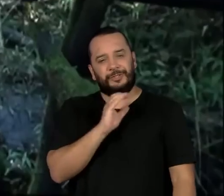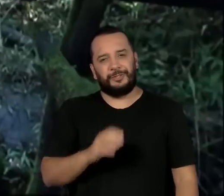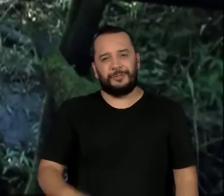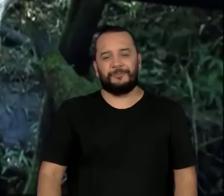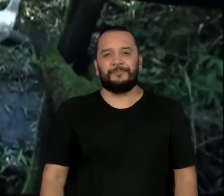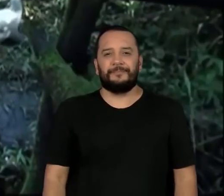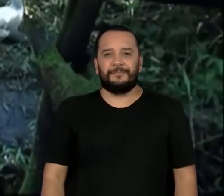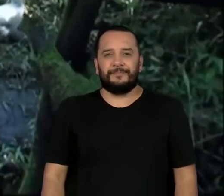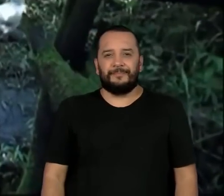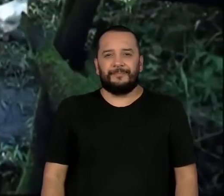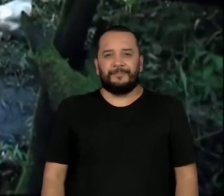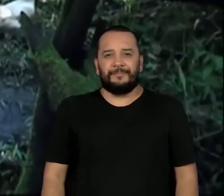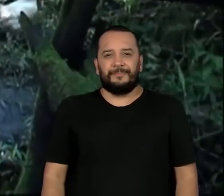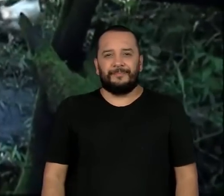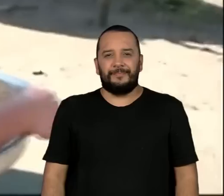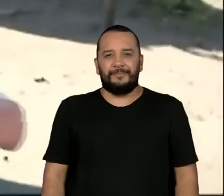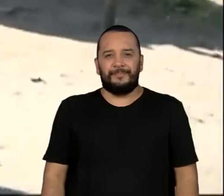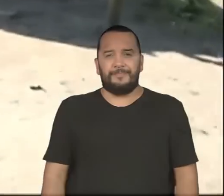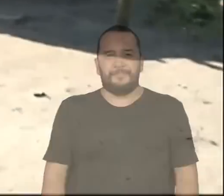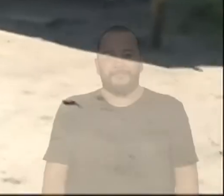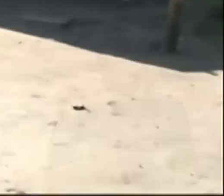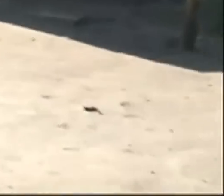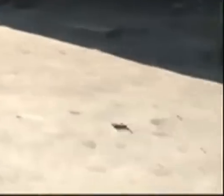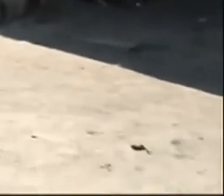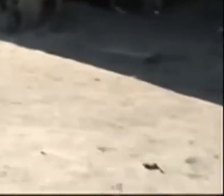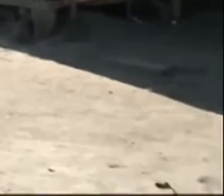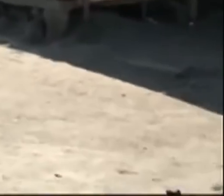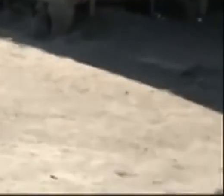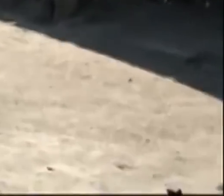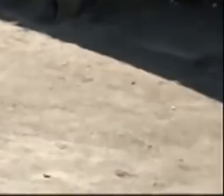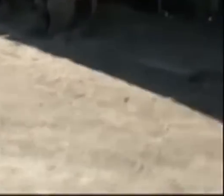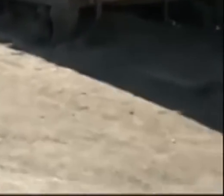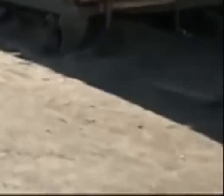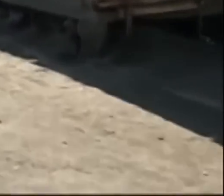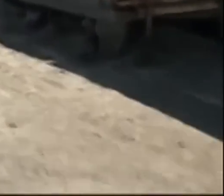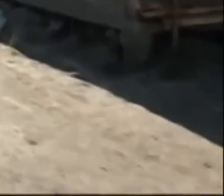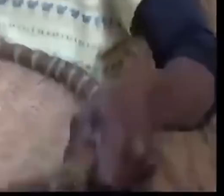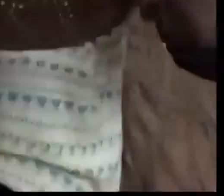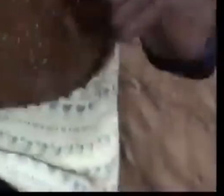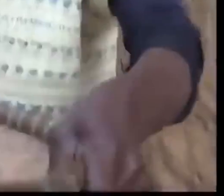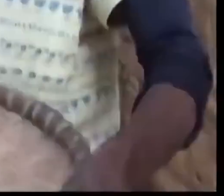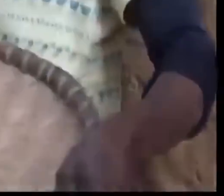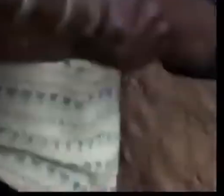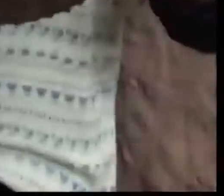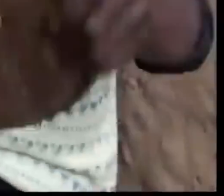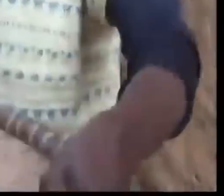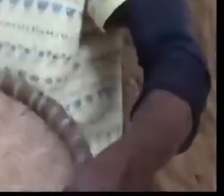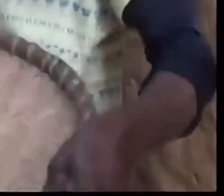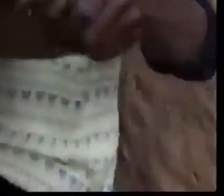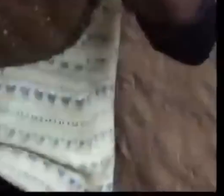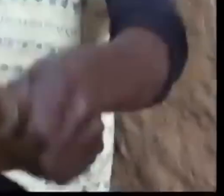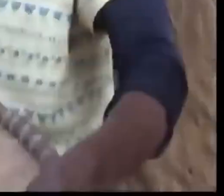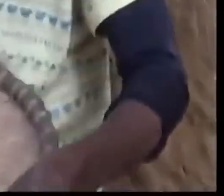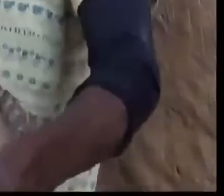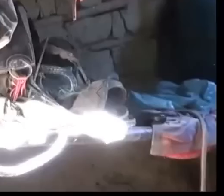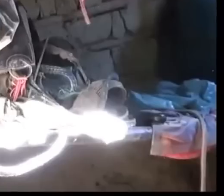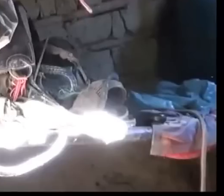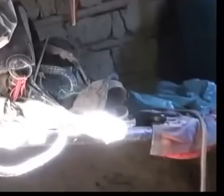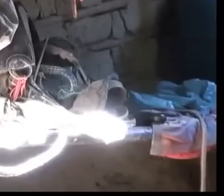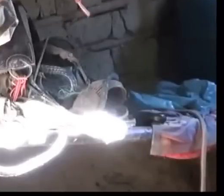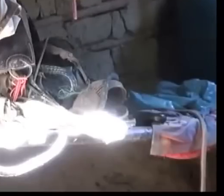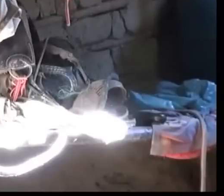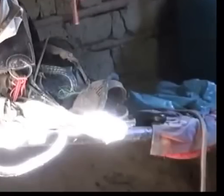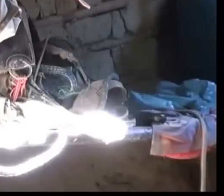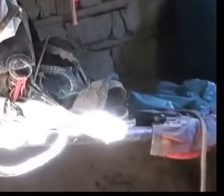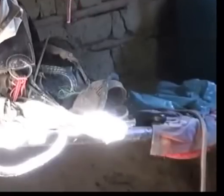Tava na peneira, eu tava peneirando, eu tava no namoro, eu estava namorando.